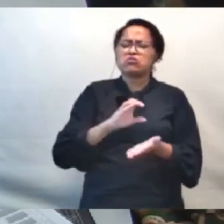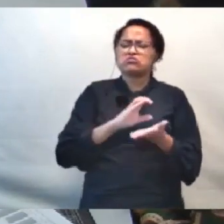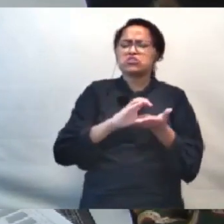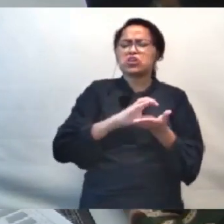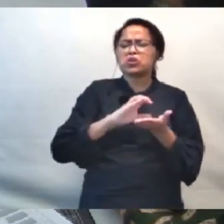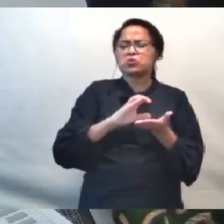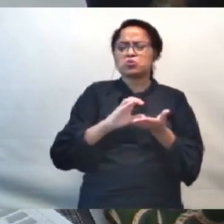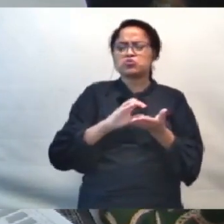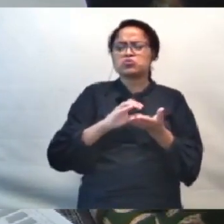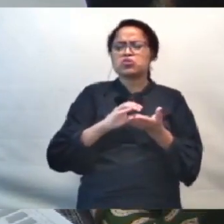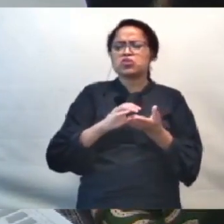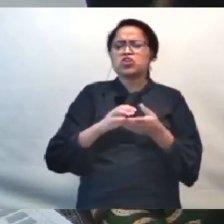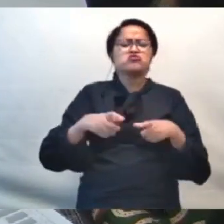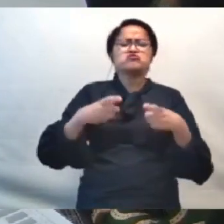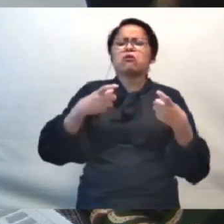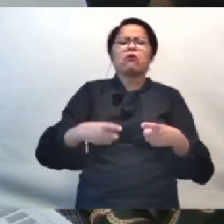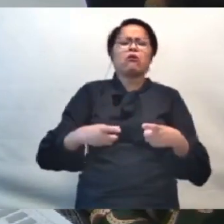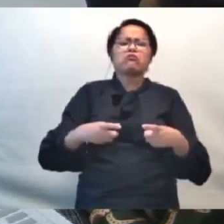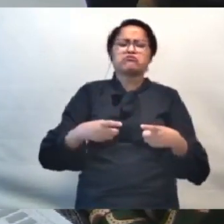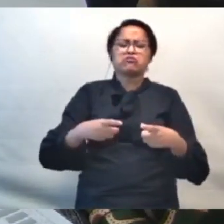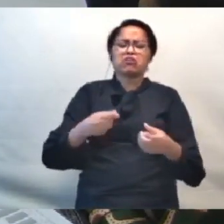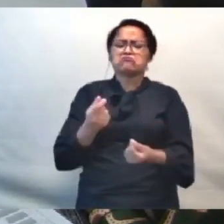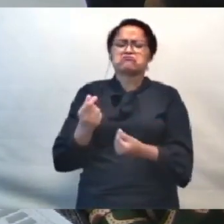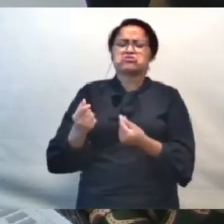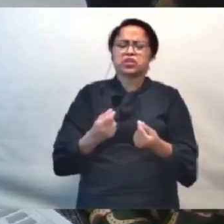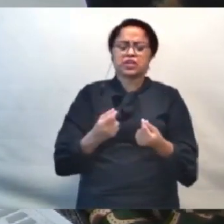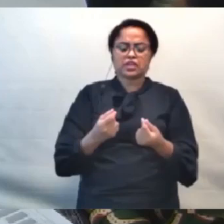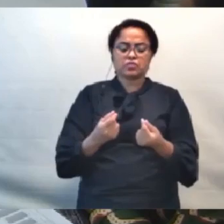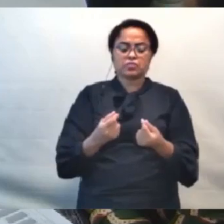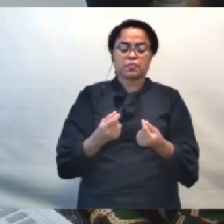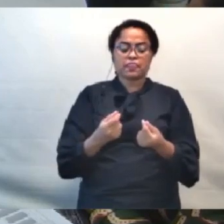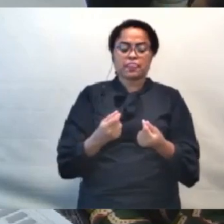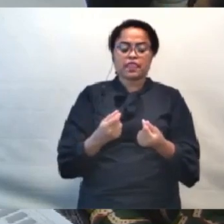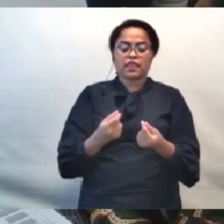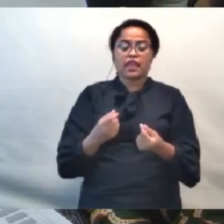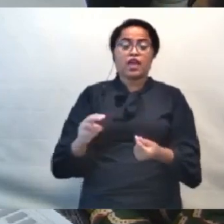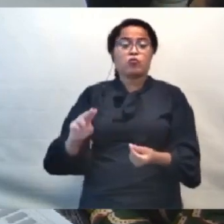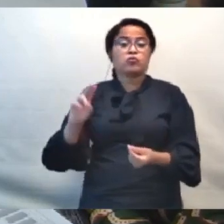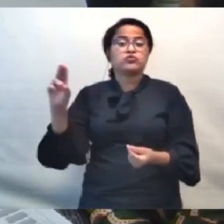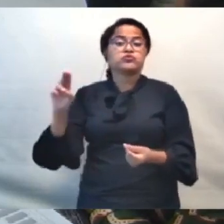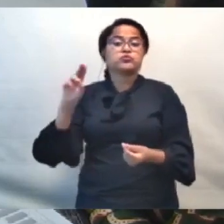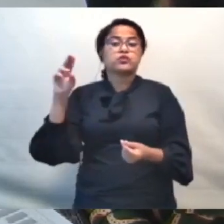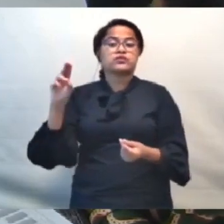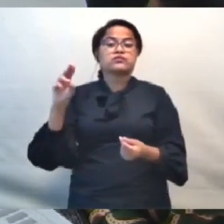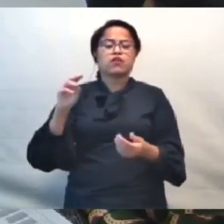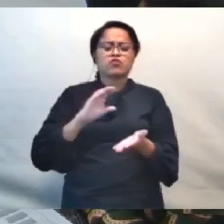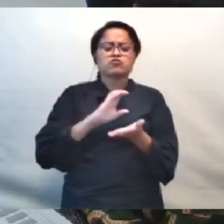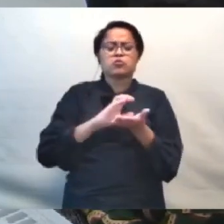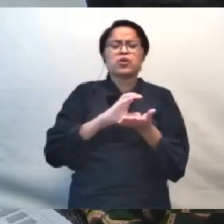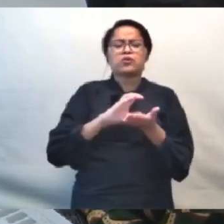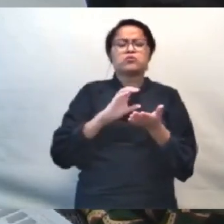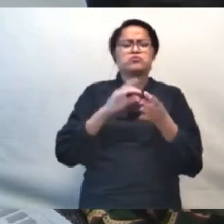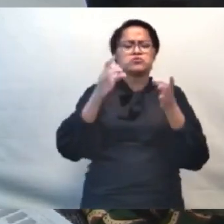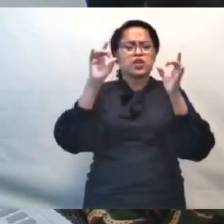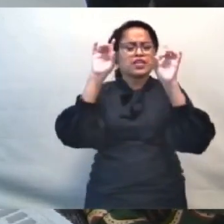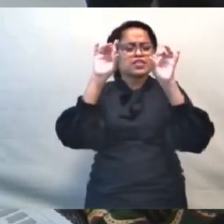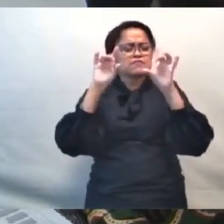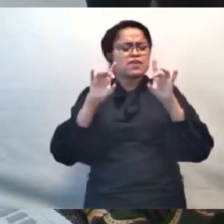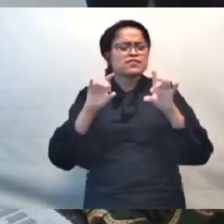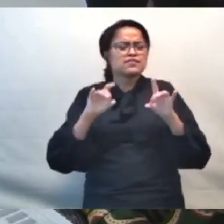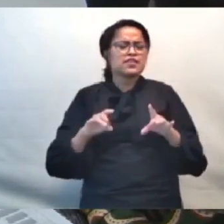procede, como que é, porque, enfim, a utilização de um recurso específico, né, que deveria ser para a melhoria da qualidade do ensino das